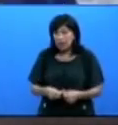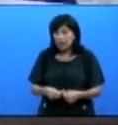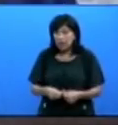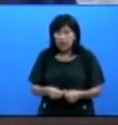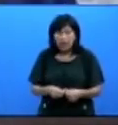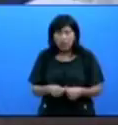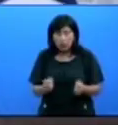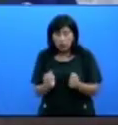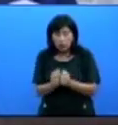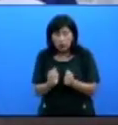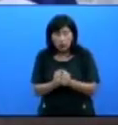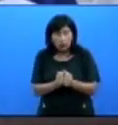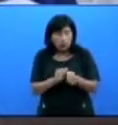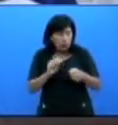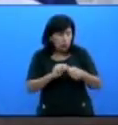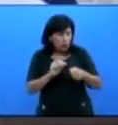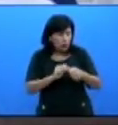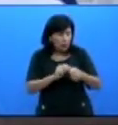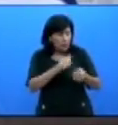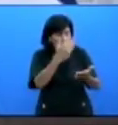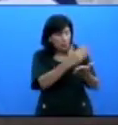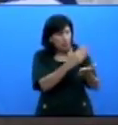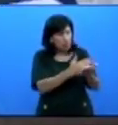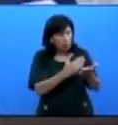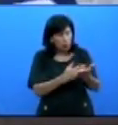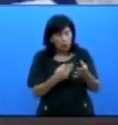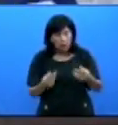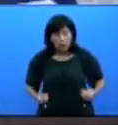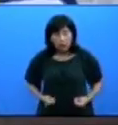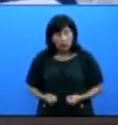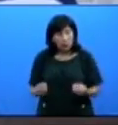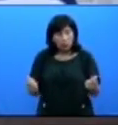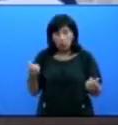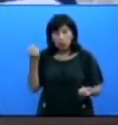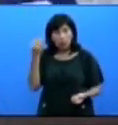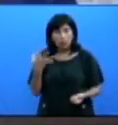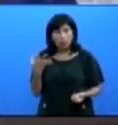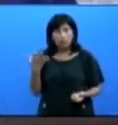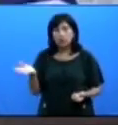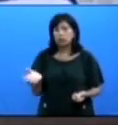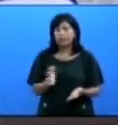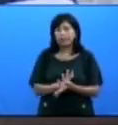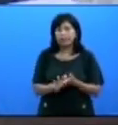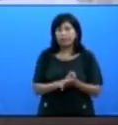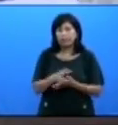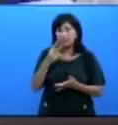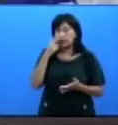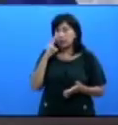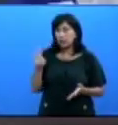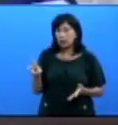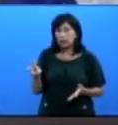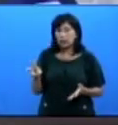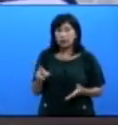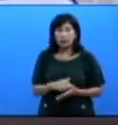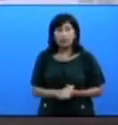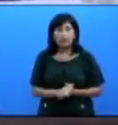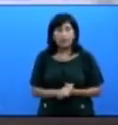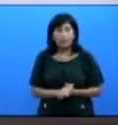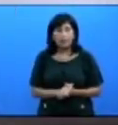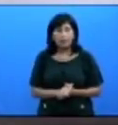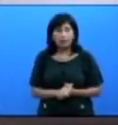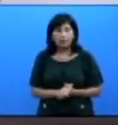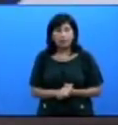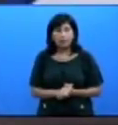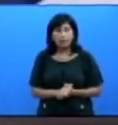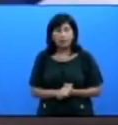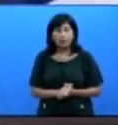aqui, três leis que deveriam estar aqui, que garantem o sistema, né, de política cultural no município e